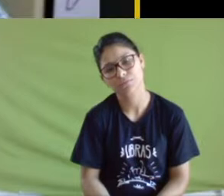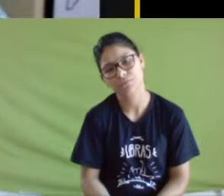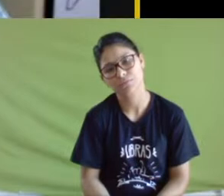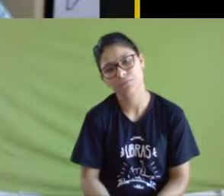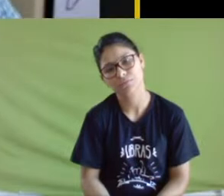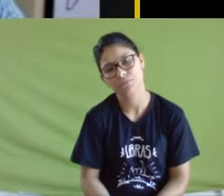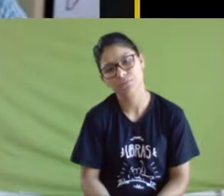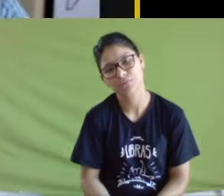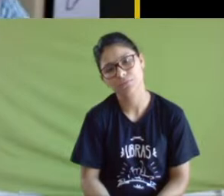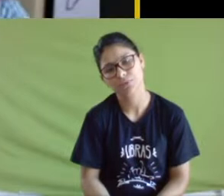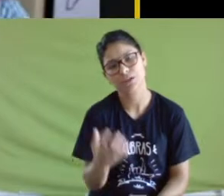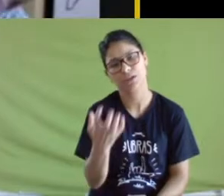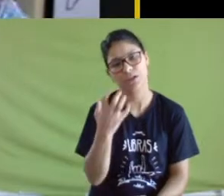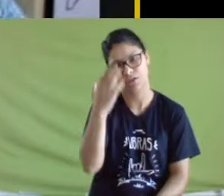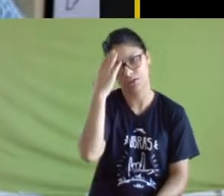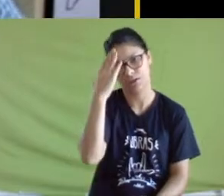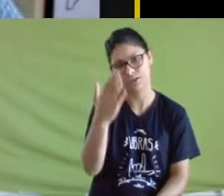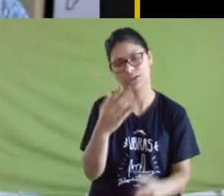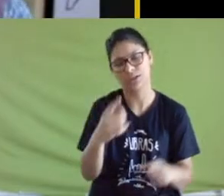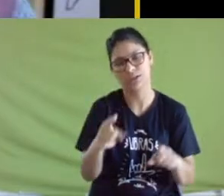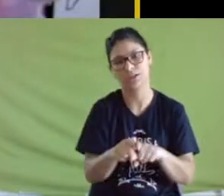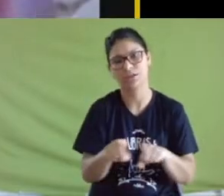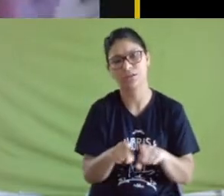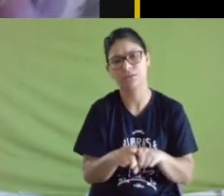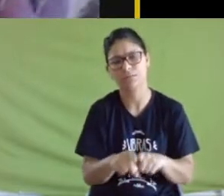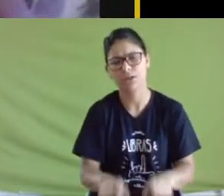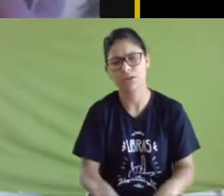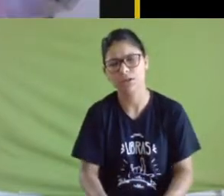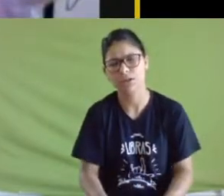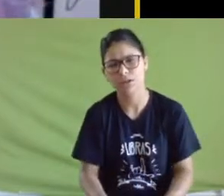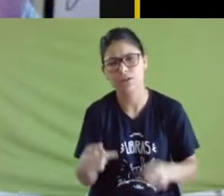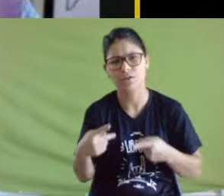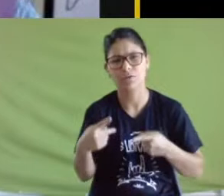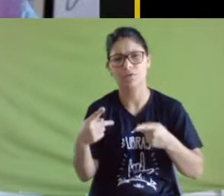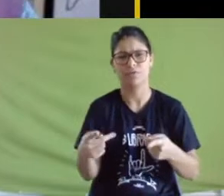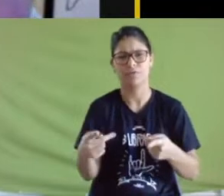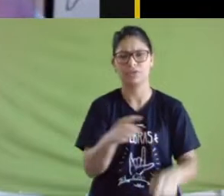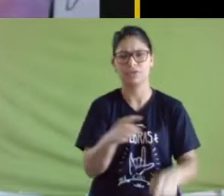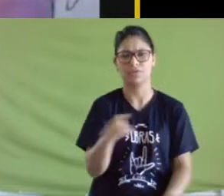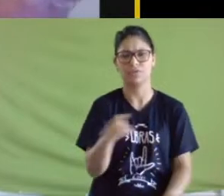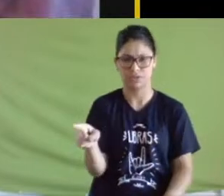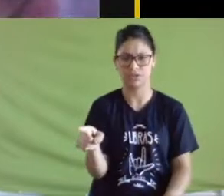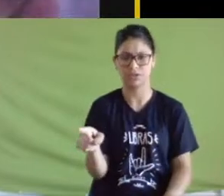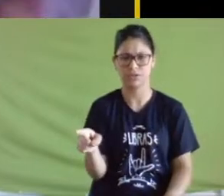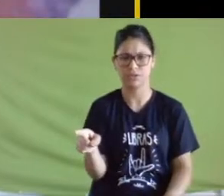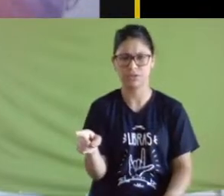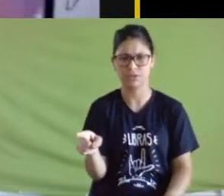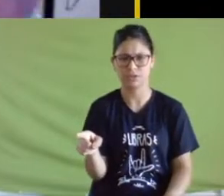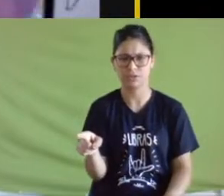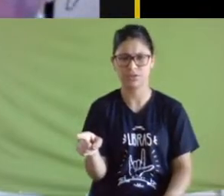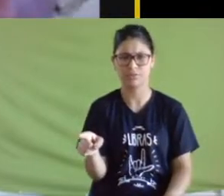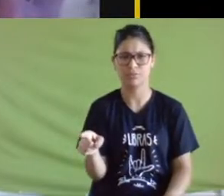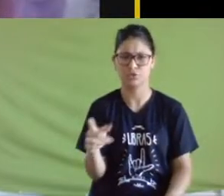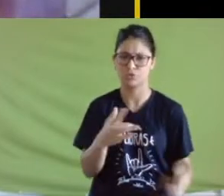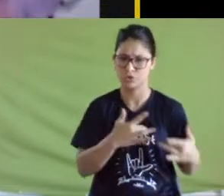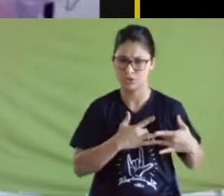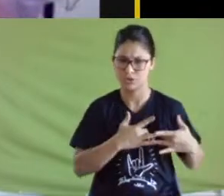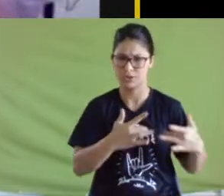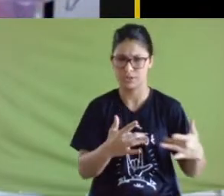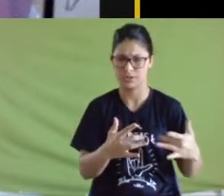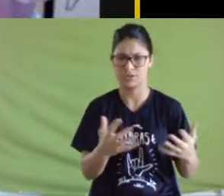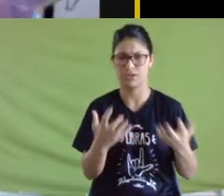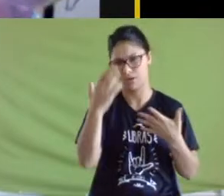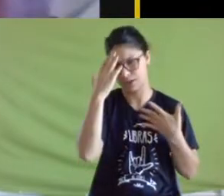quero também agradecer muito, antes de tudo, ao convite de vocês, que foi muito generoso, e eu